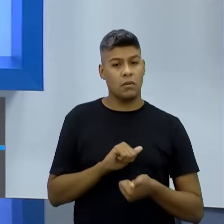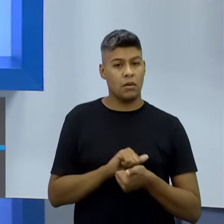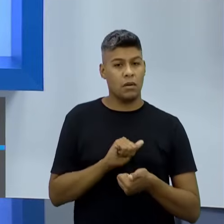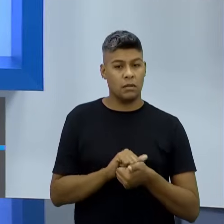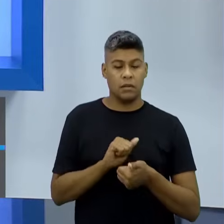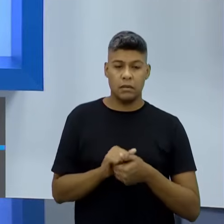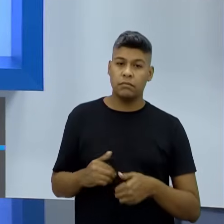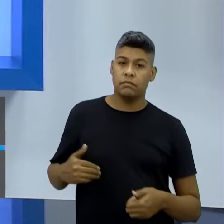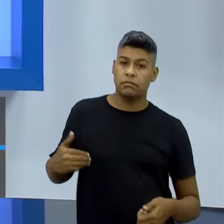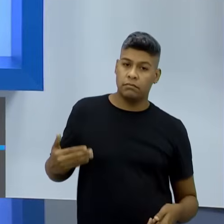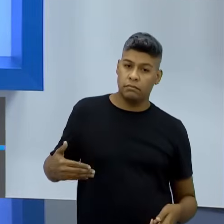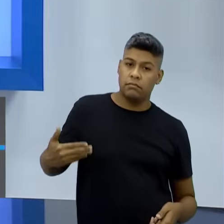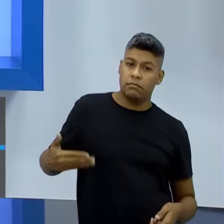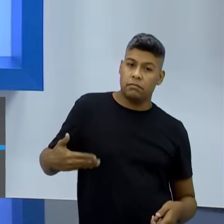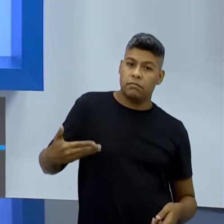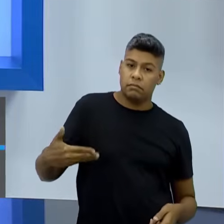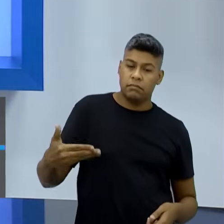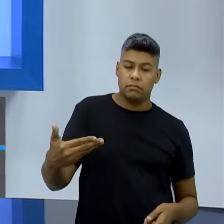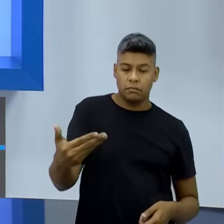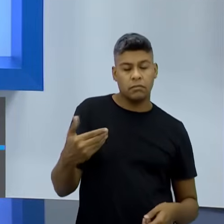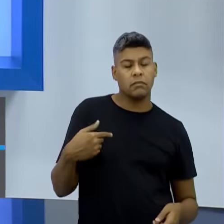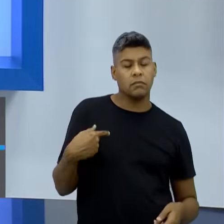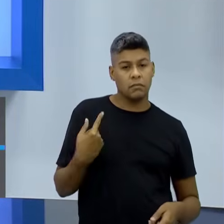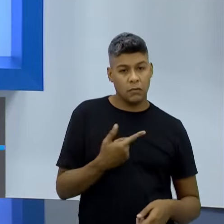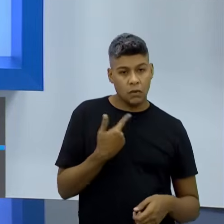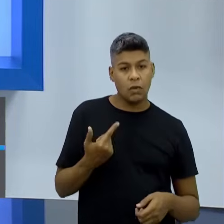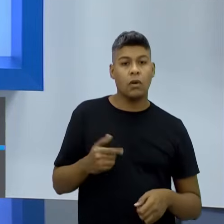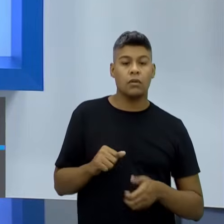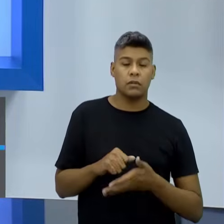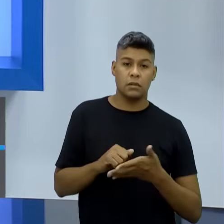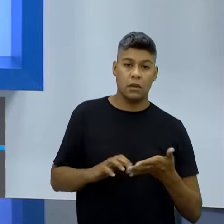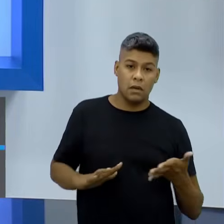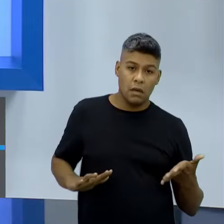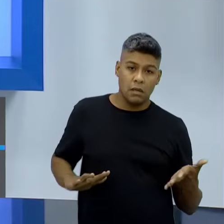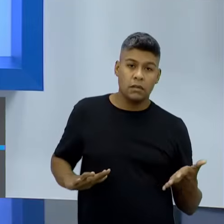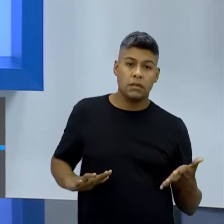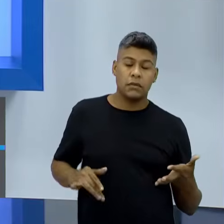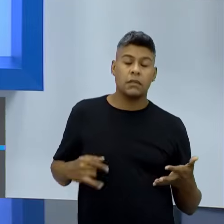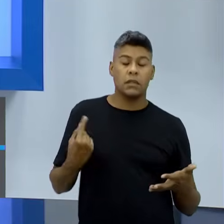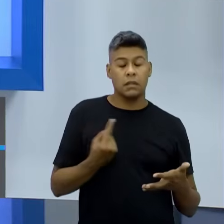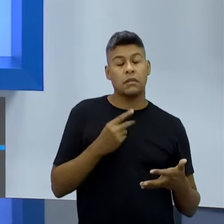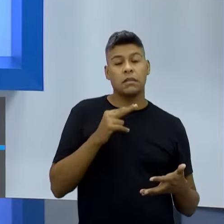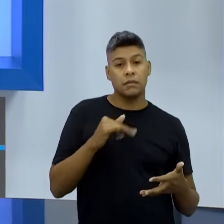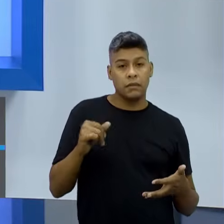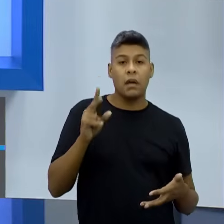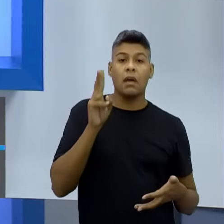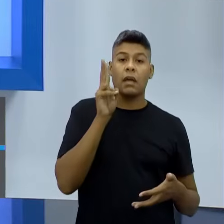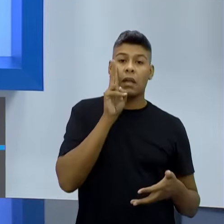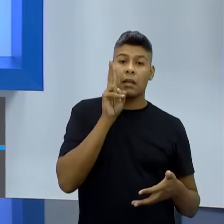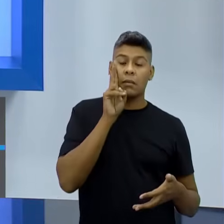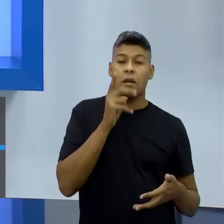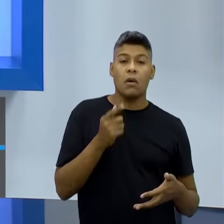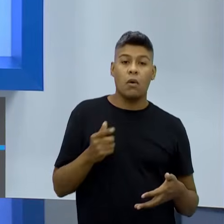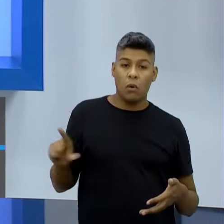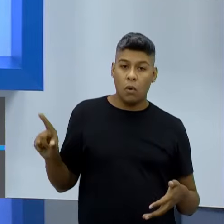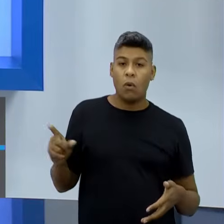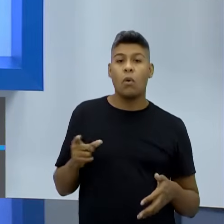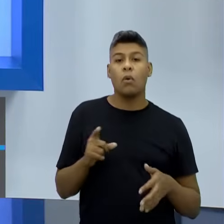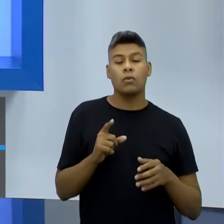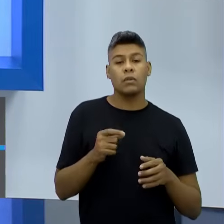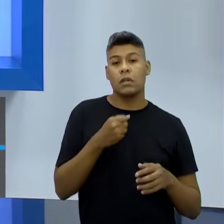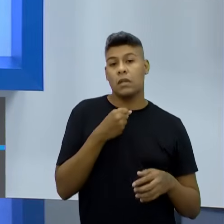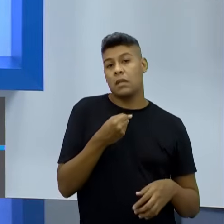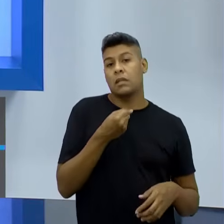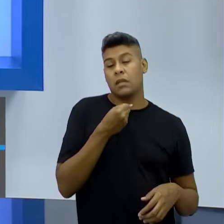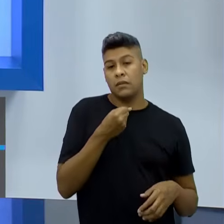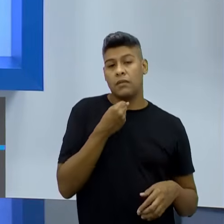no decorrer então do nosso componente das nossas atividades, a gente vai retomar aí outros trechos da